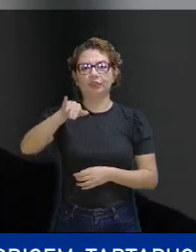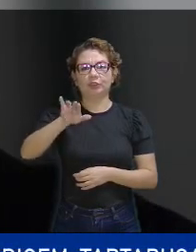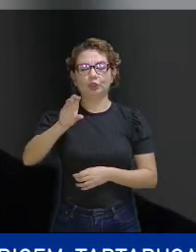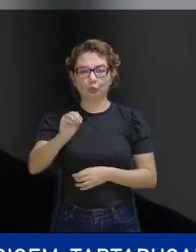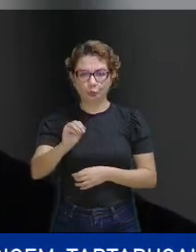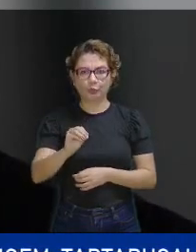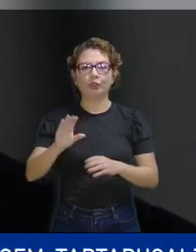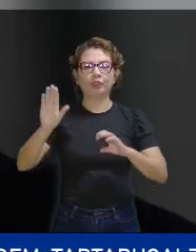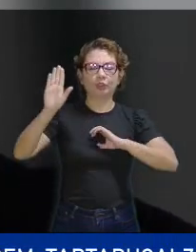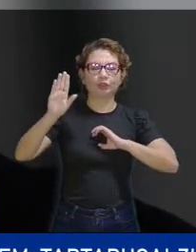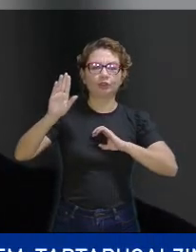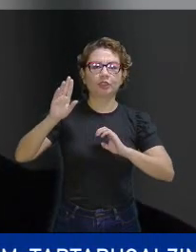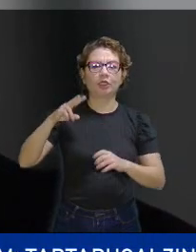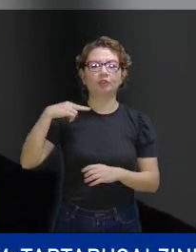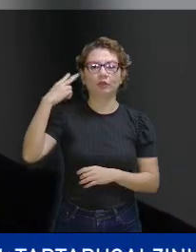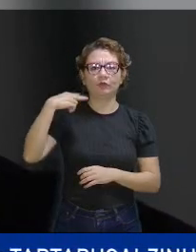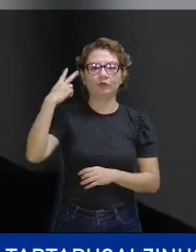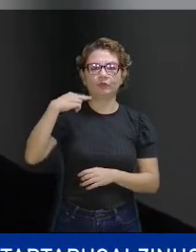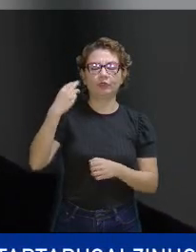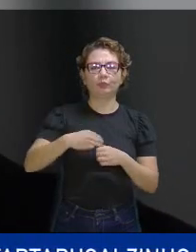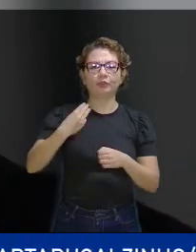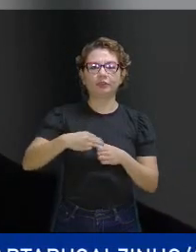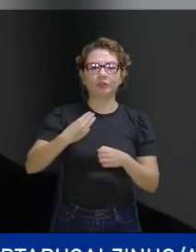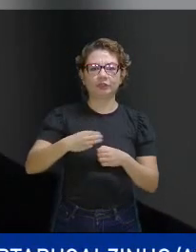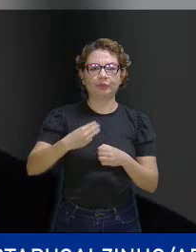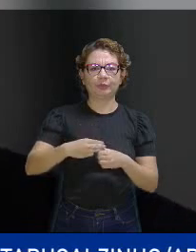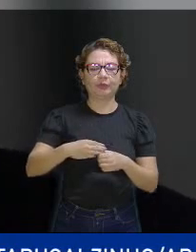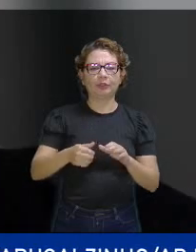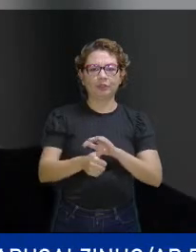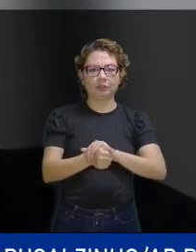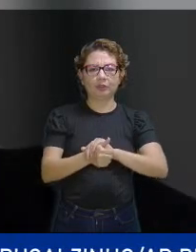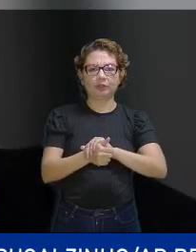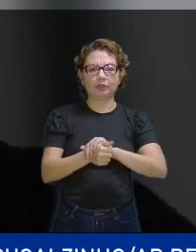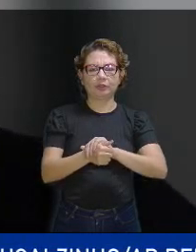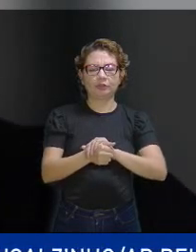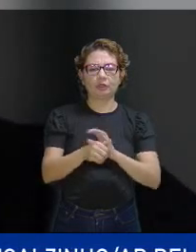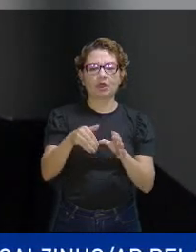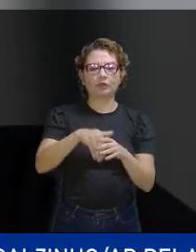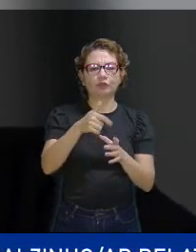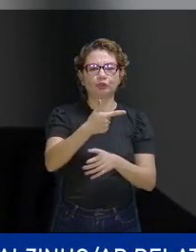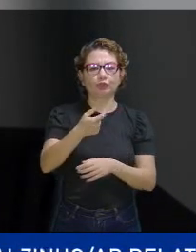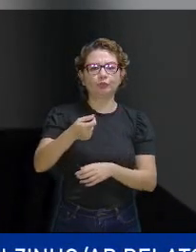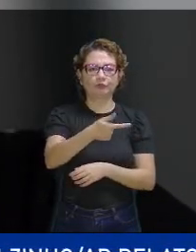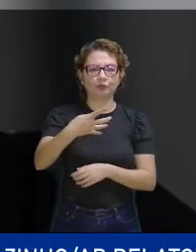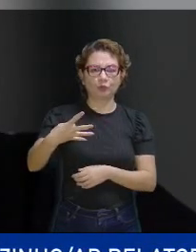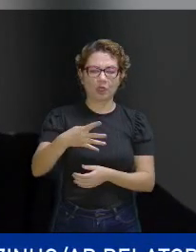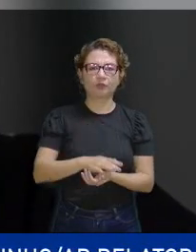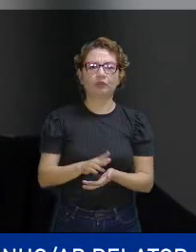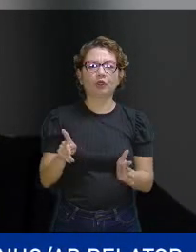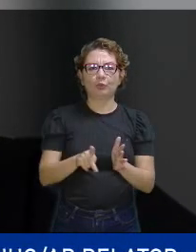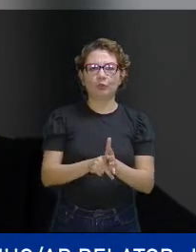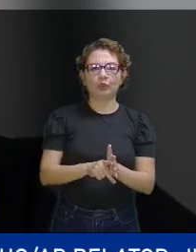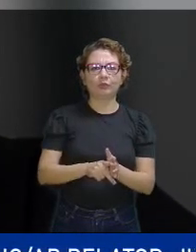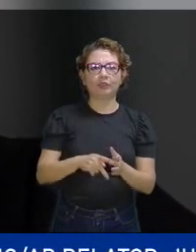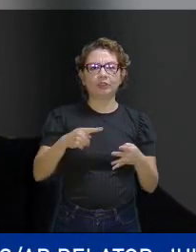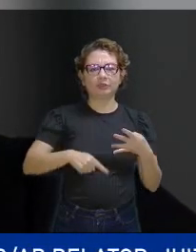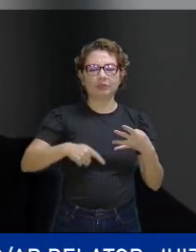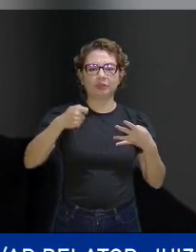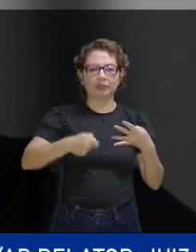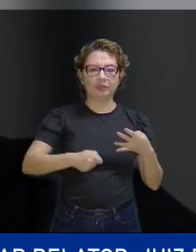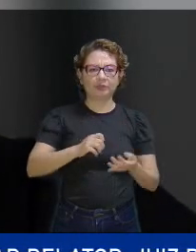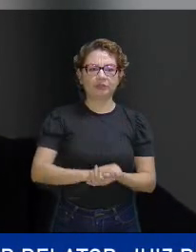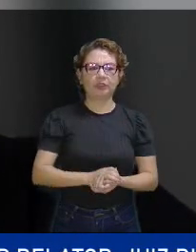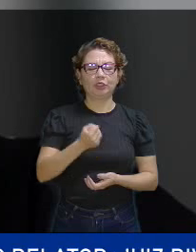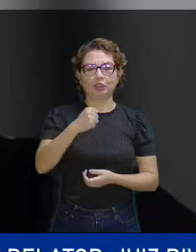Valente. Ele é branco, de cabelos parcialmente grisalhos, curtos, rostos laterais, os óculos de armação escura, olhos amendoados castanho escuro, nariz afilado,